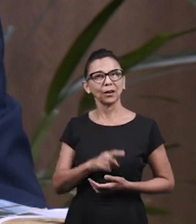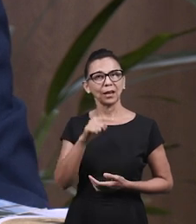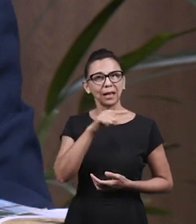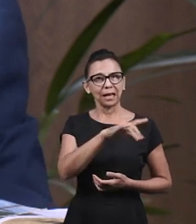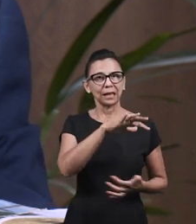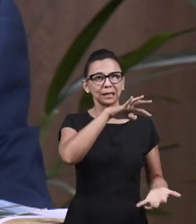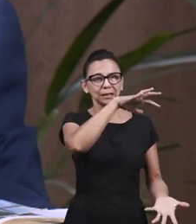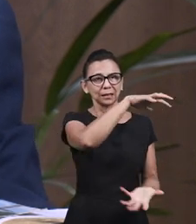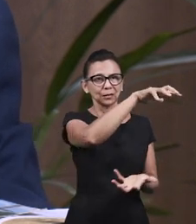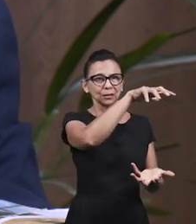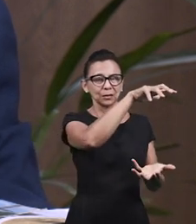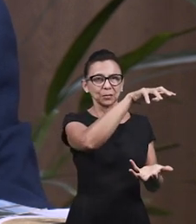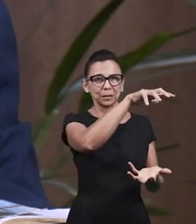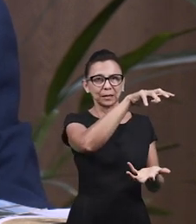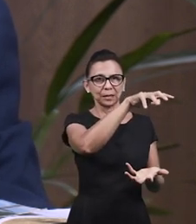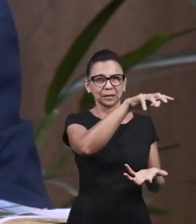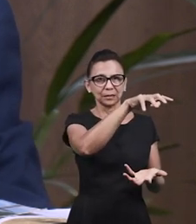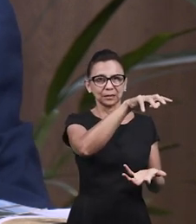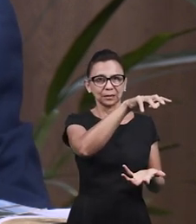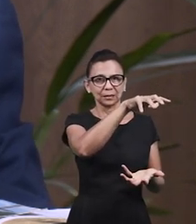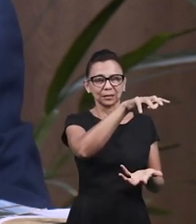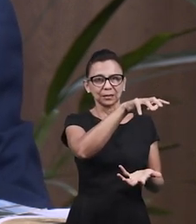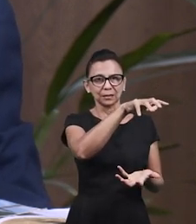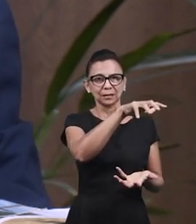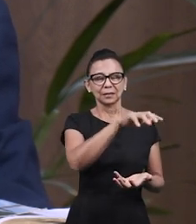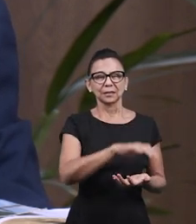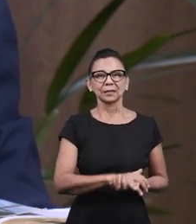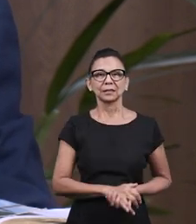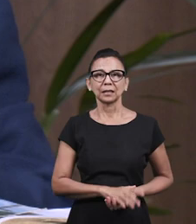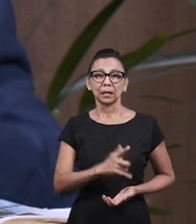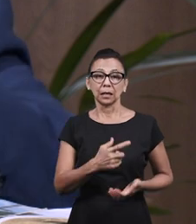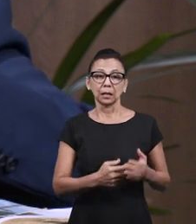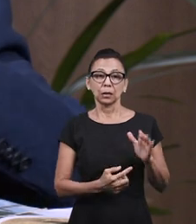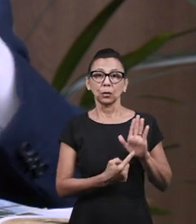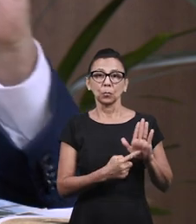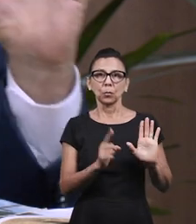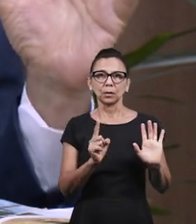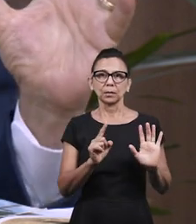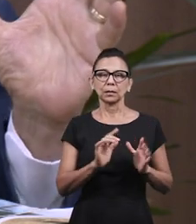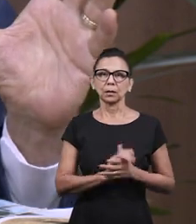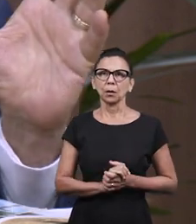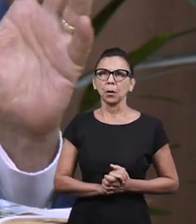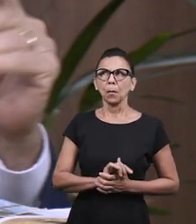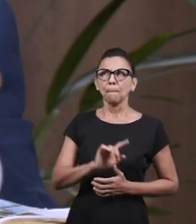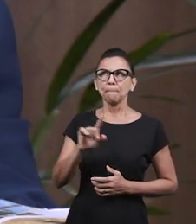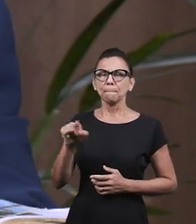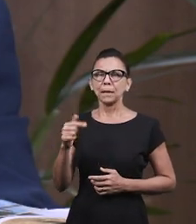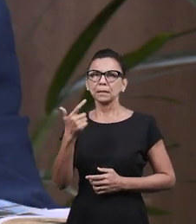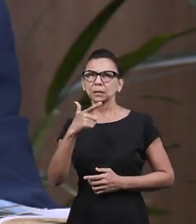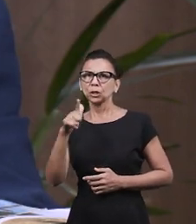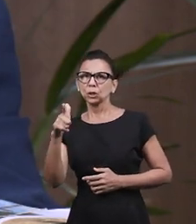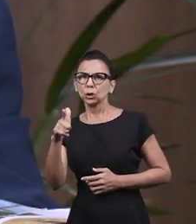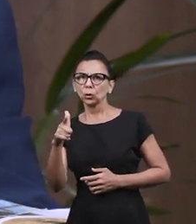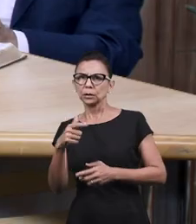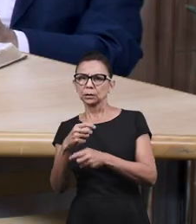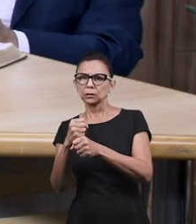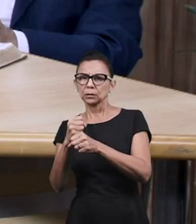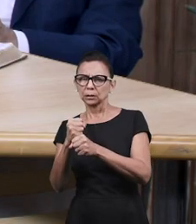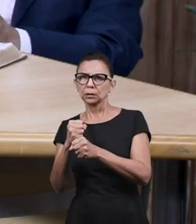No nosso planeta ela não aparece. Agora, em medidas astronômicas, ela começa a